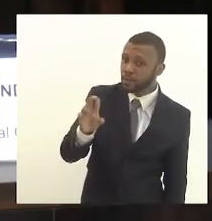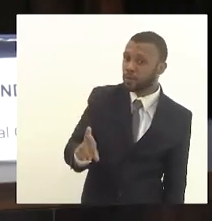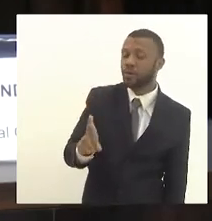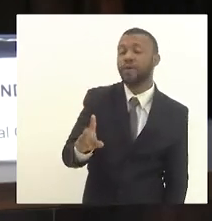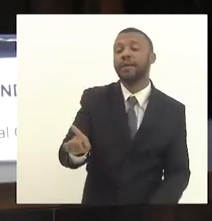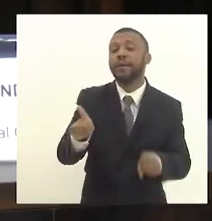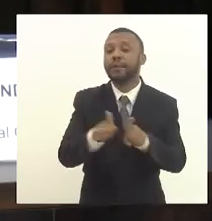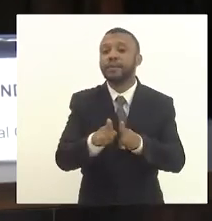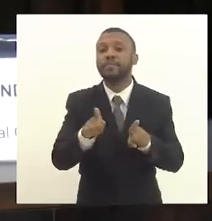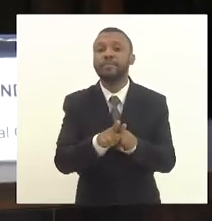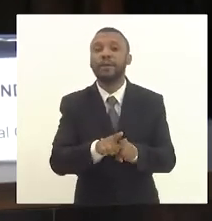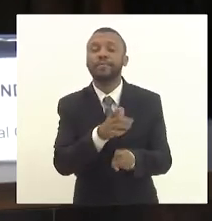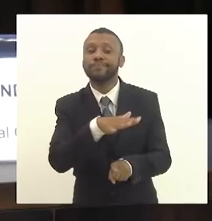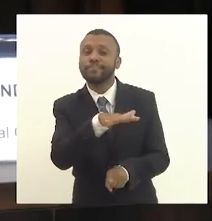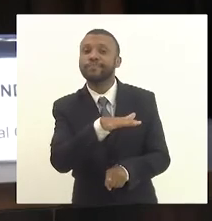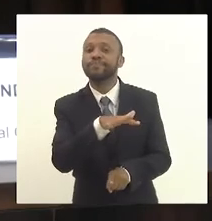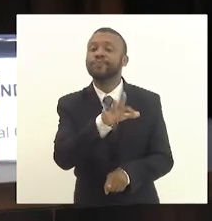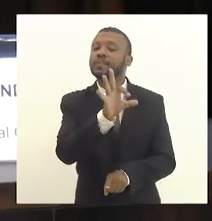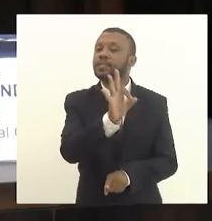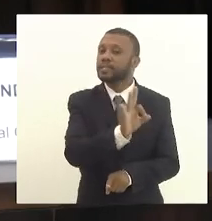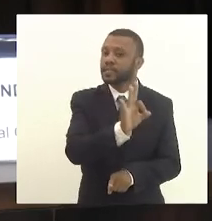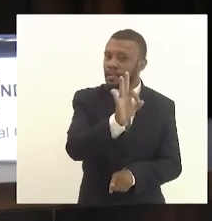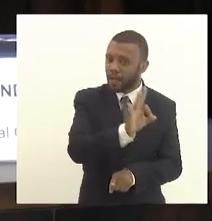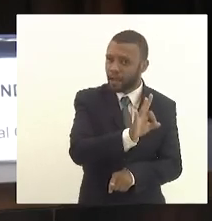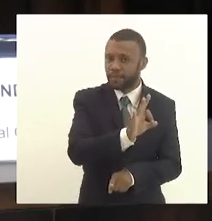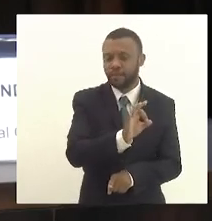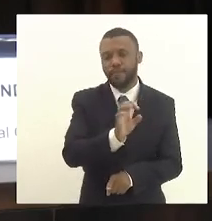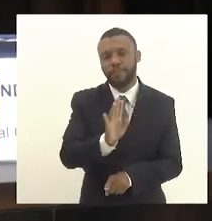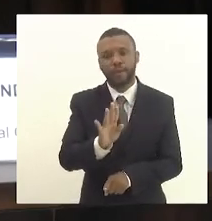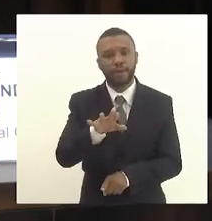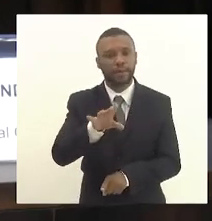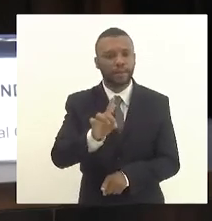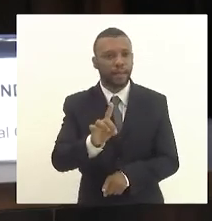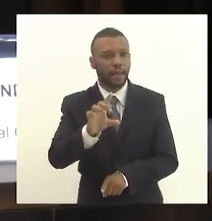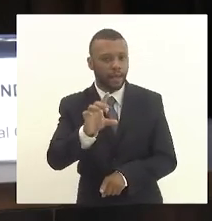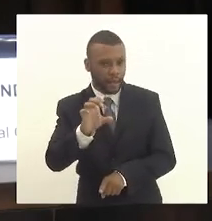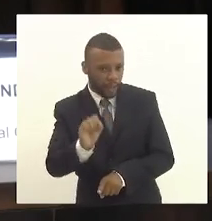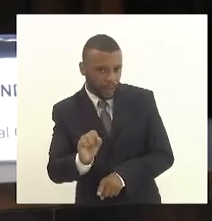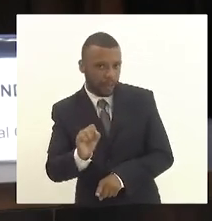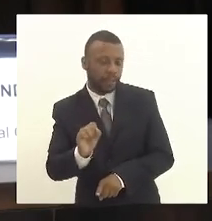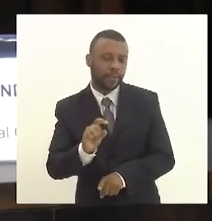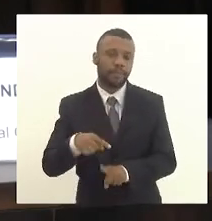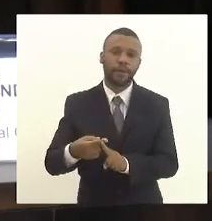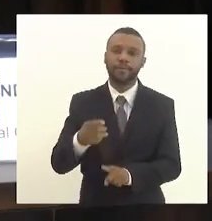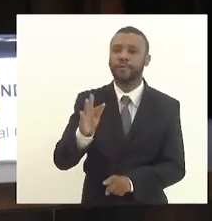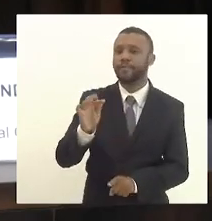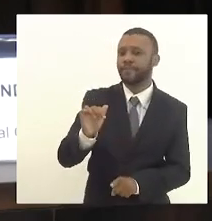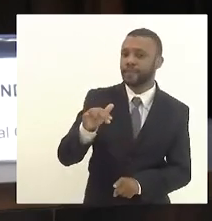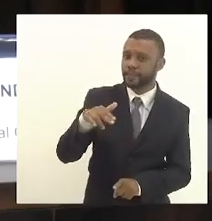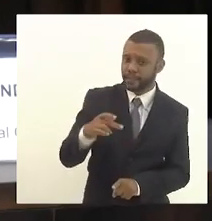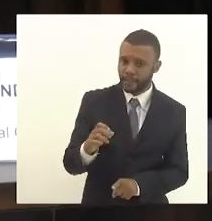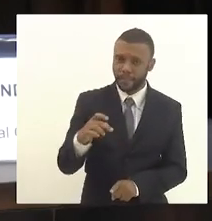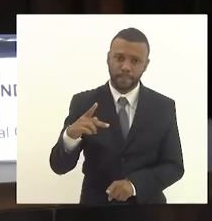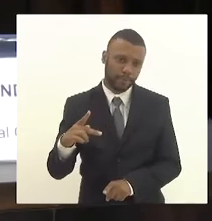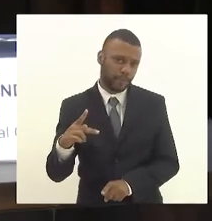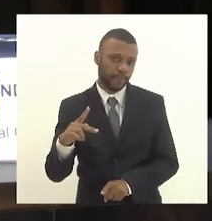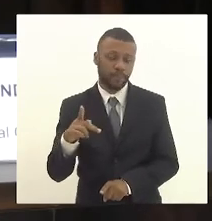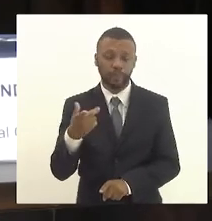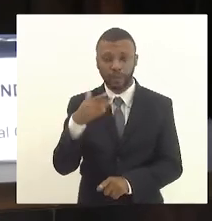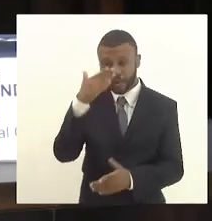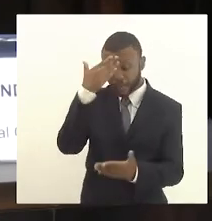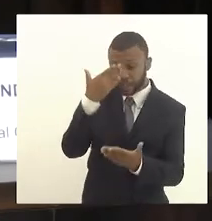de créditos do BNDES e do FINEP. Né. Nós acreditamos que essa tecnologia é uma